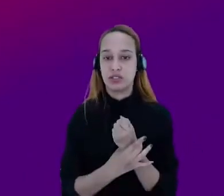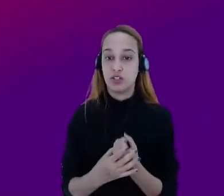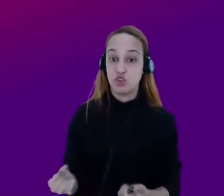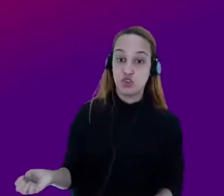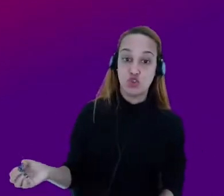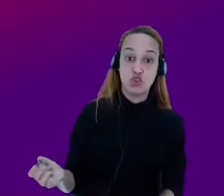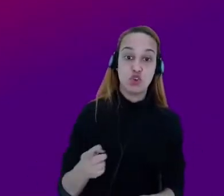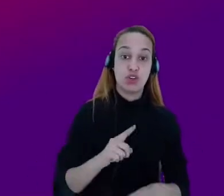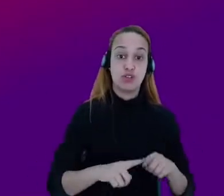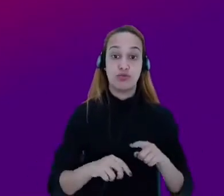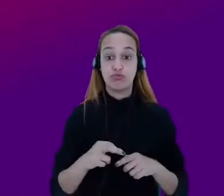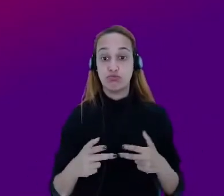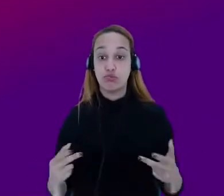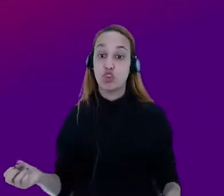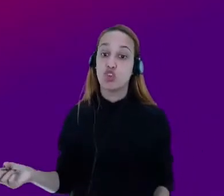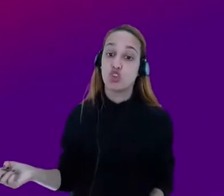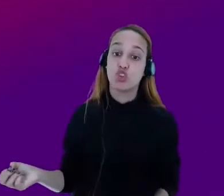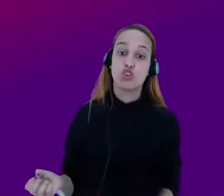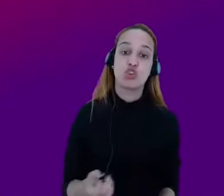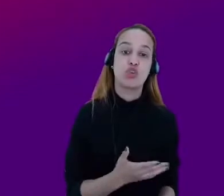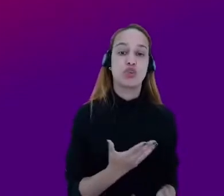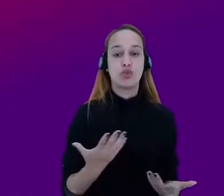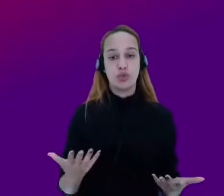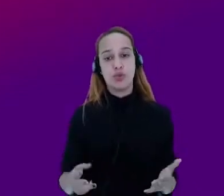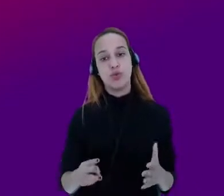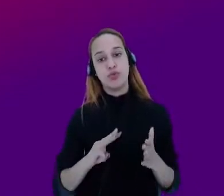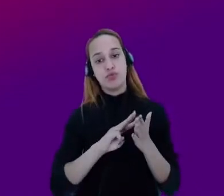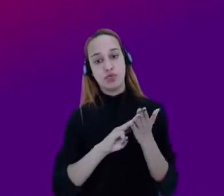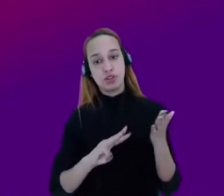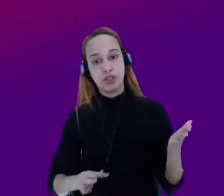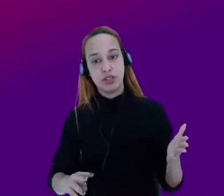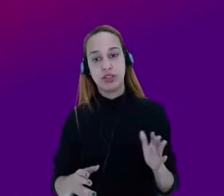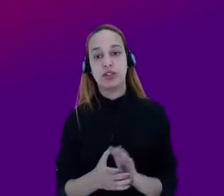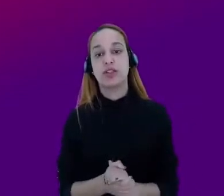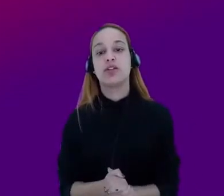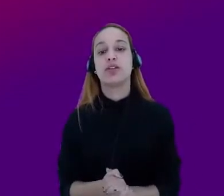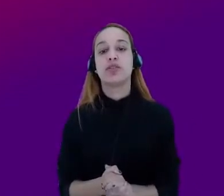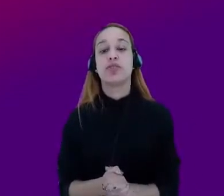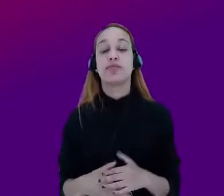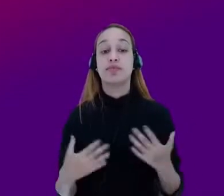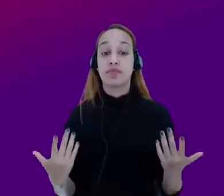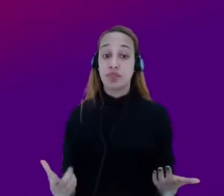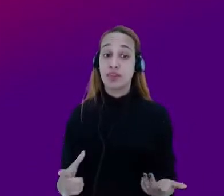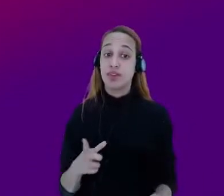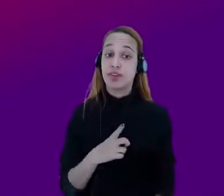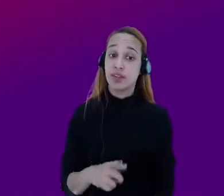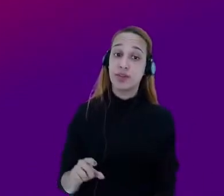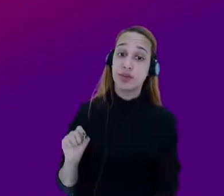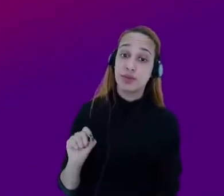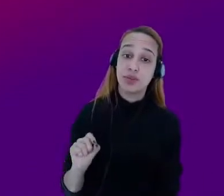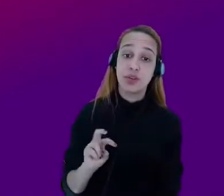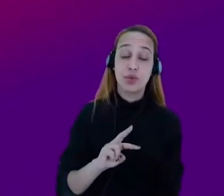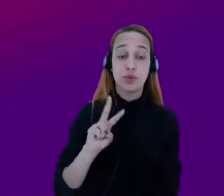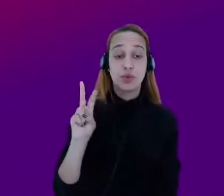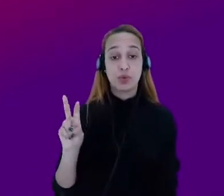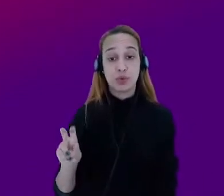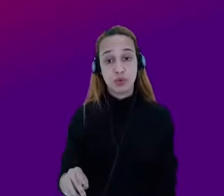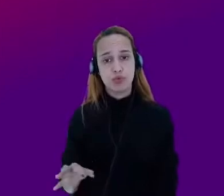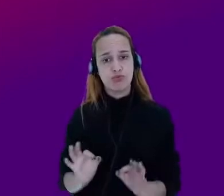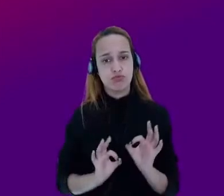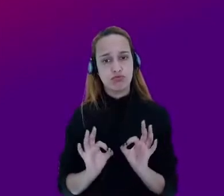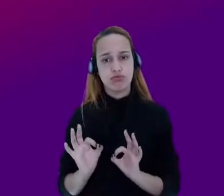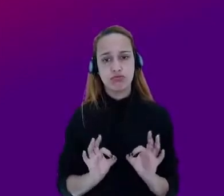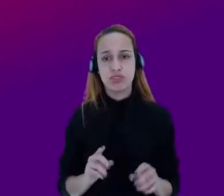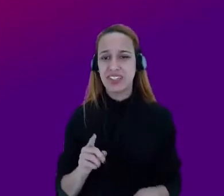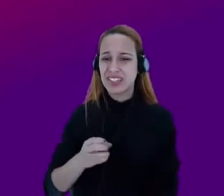produtos, novos modelos operacionais, né? Fora a diversificação, você vem com uma questão operacional, que é absurda. Ou